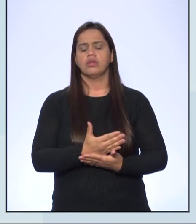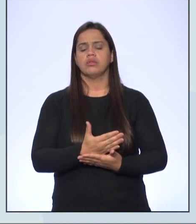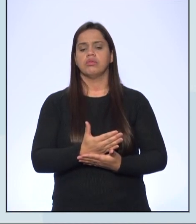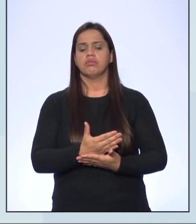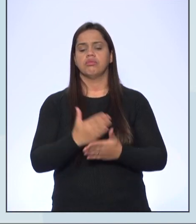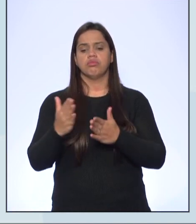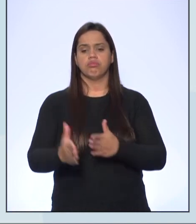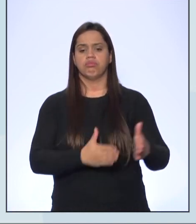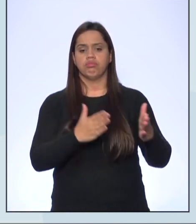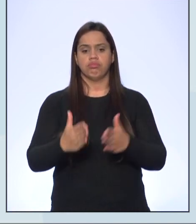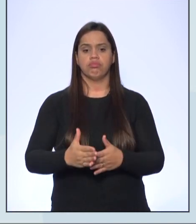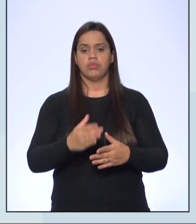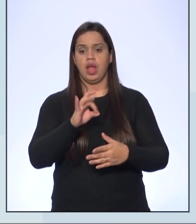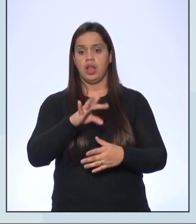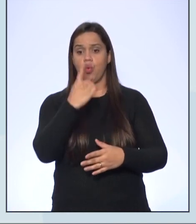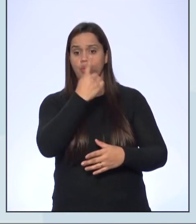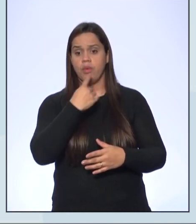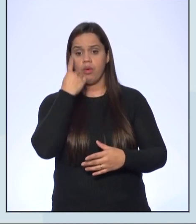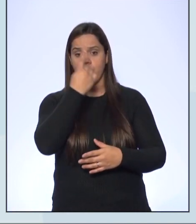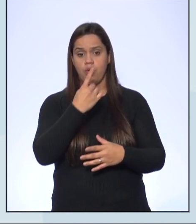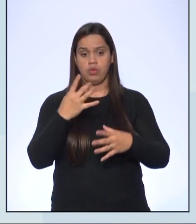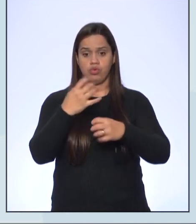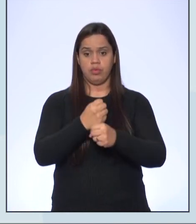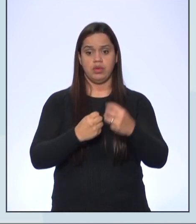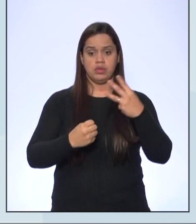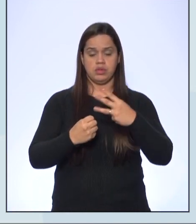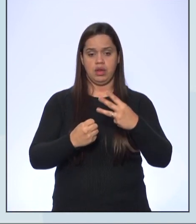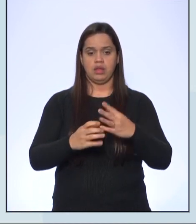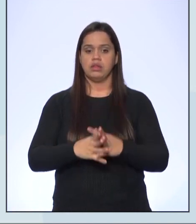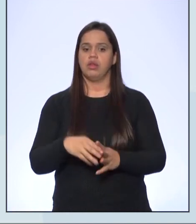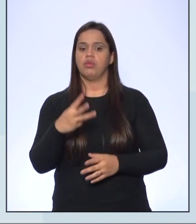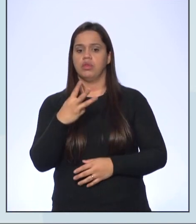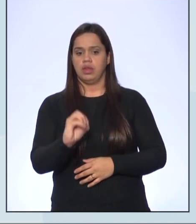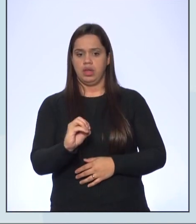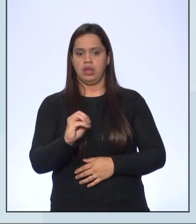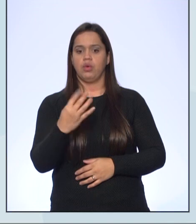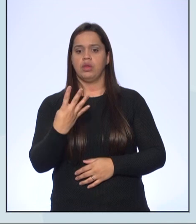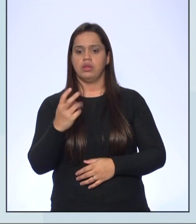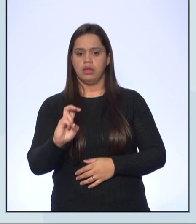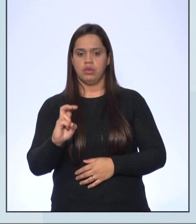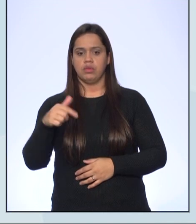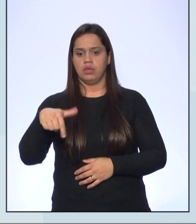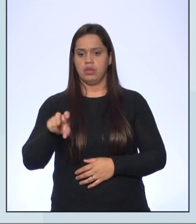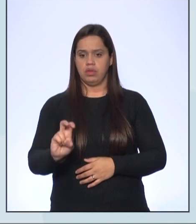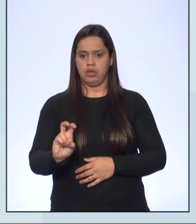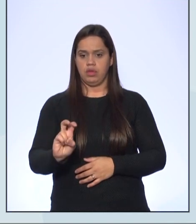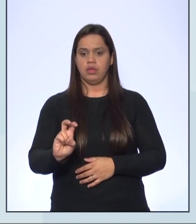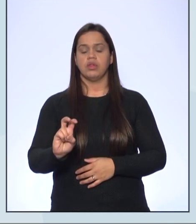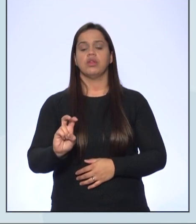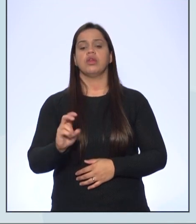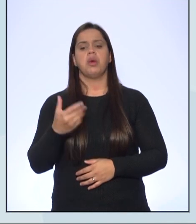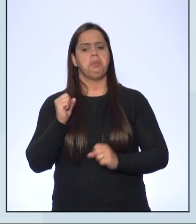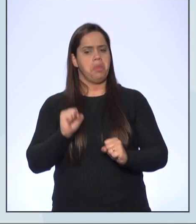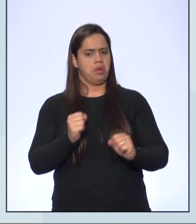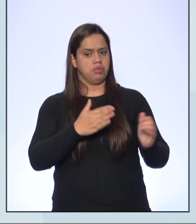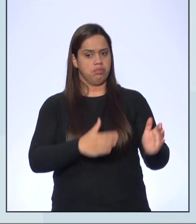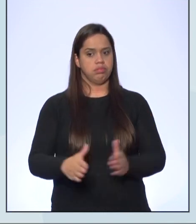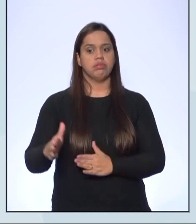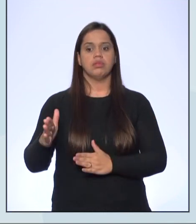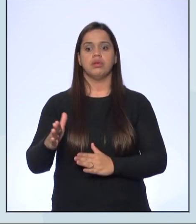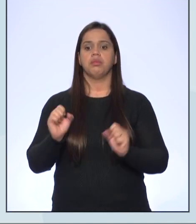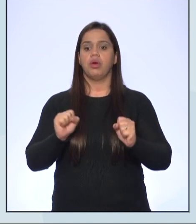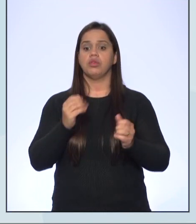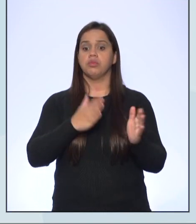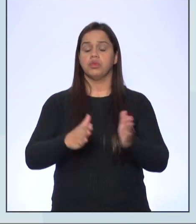somando as três máquinas? Então, 30, 45, 75, eu posso produzir